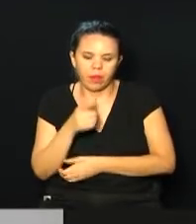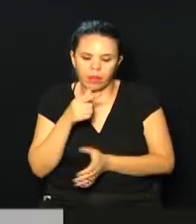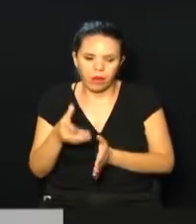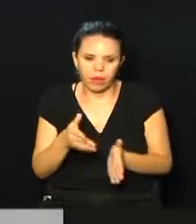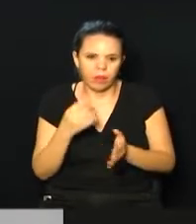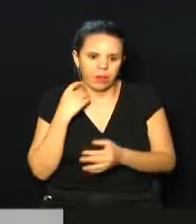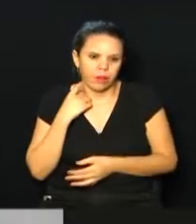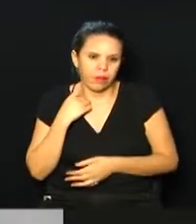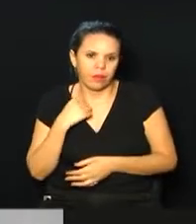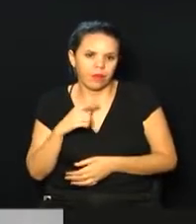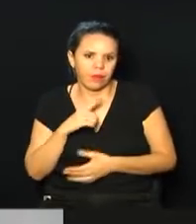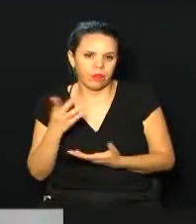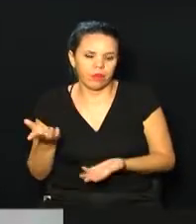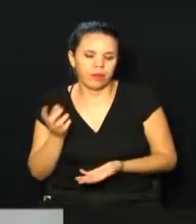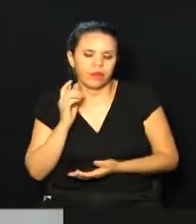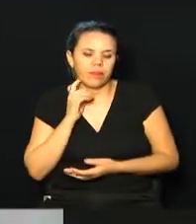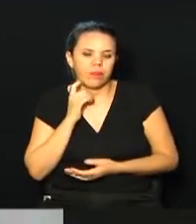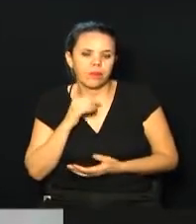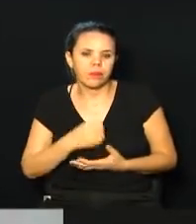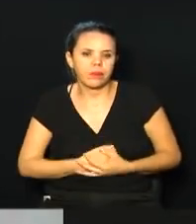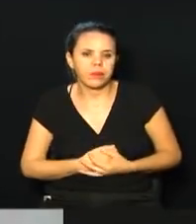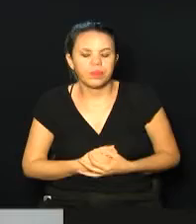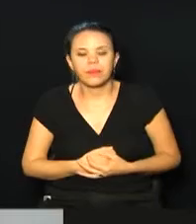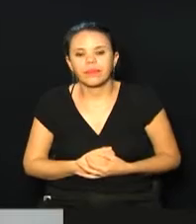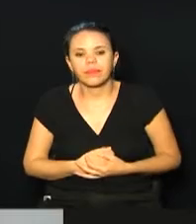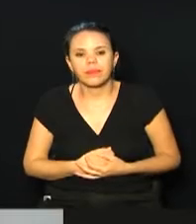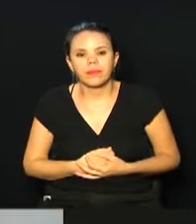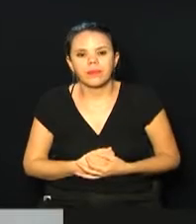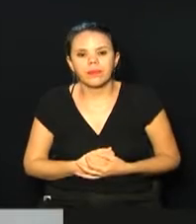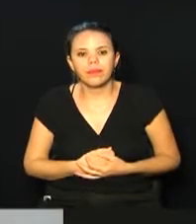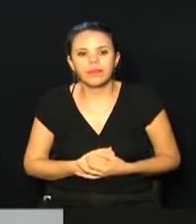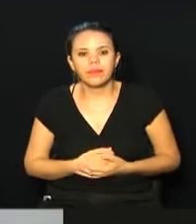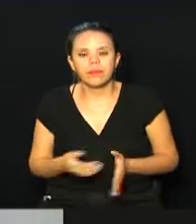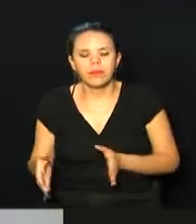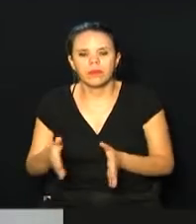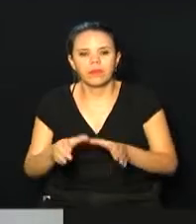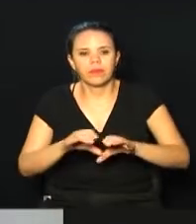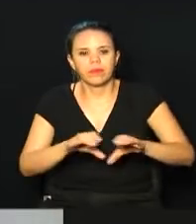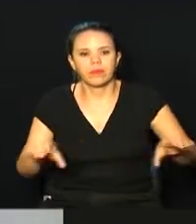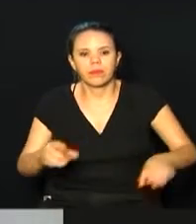tem um córrego ali, né? Ele foi canalizado em